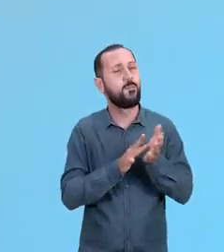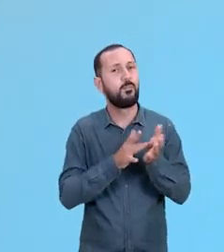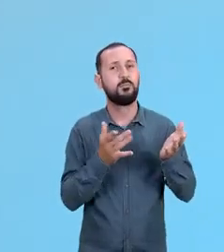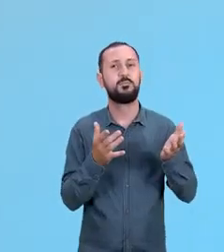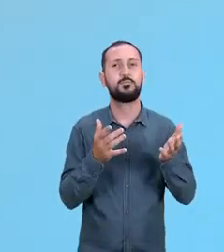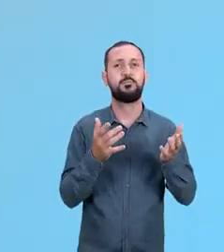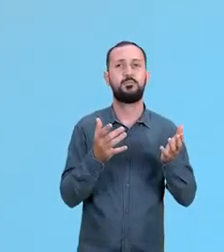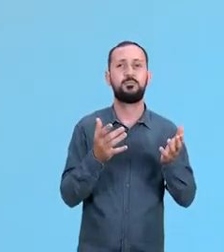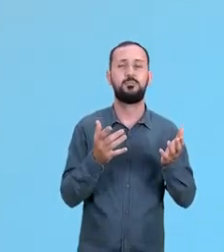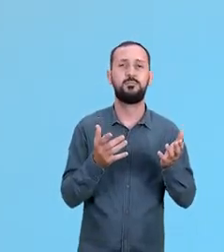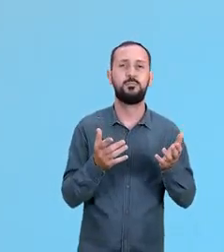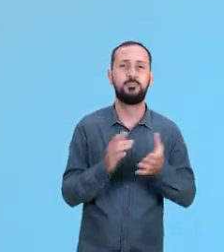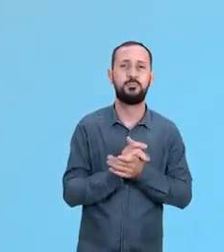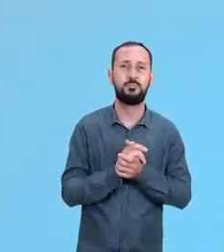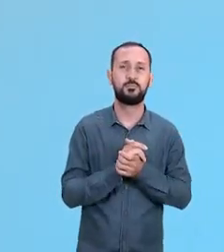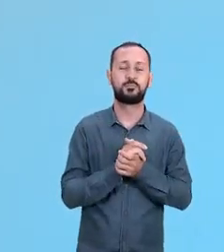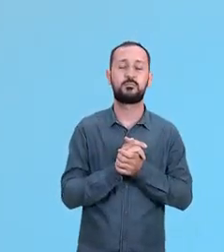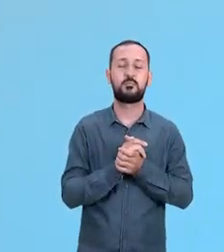estamos